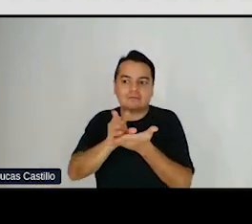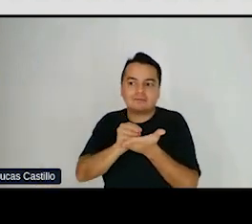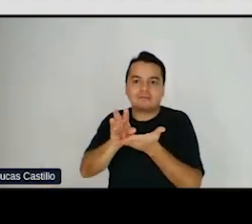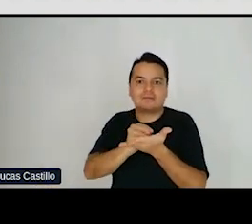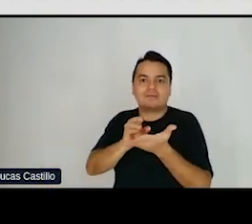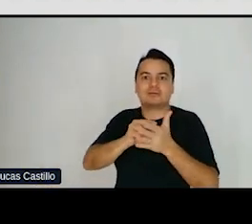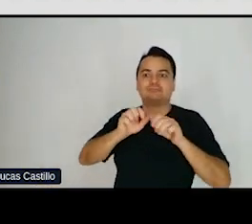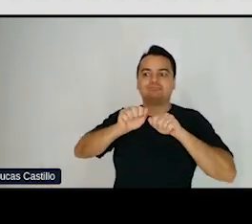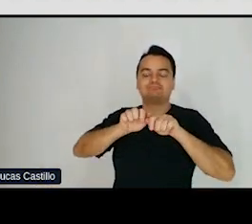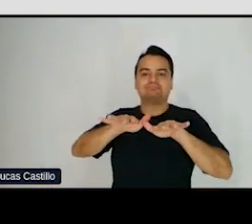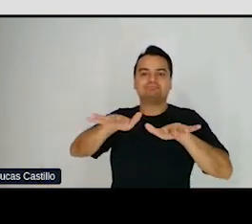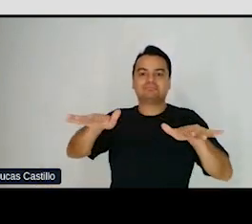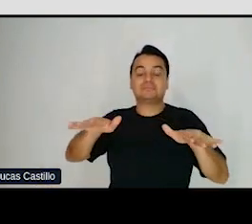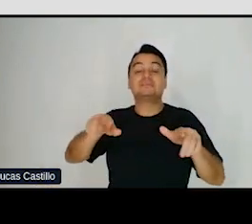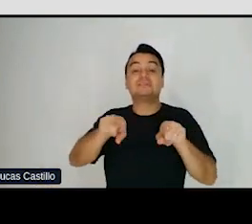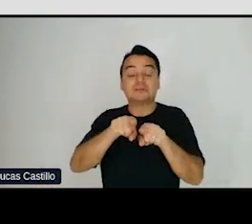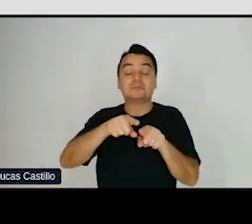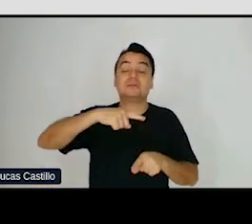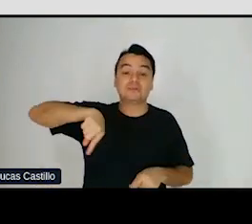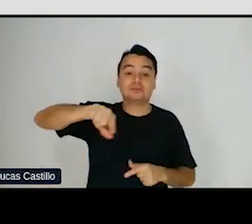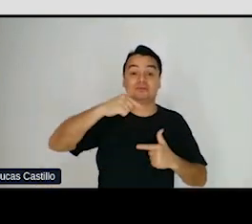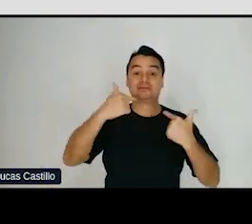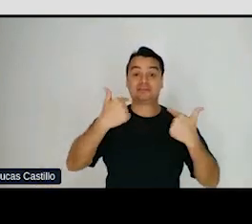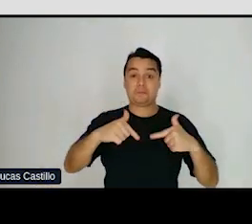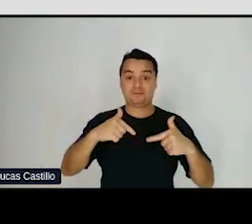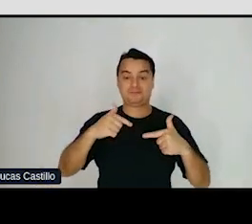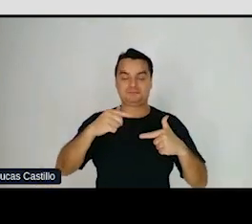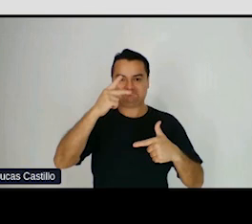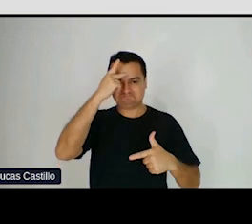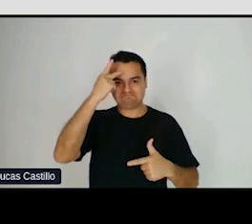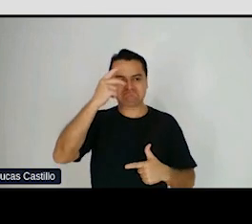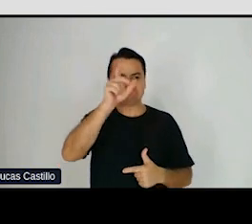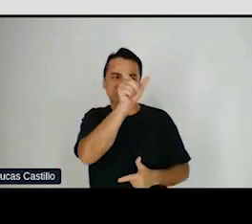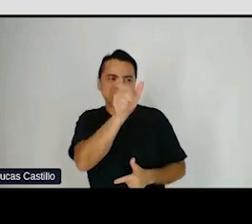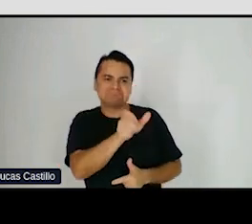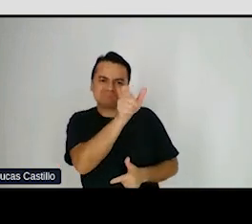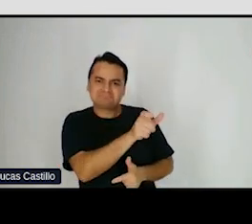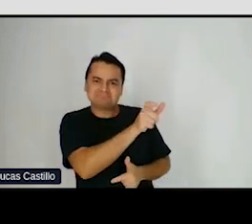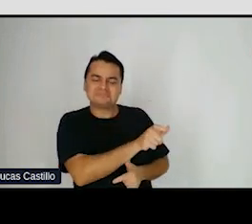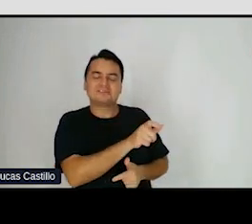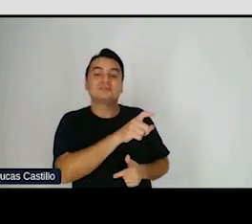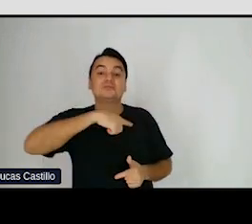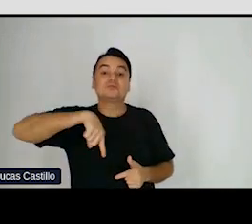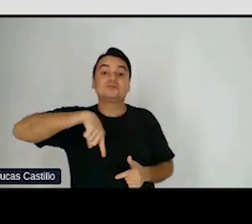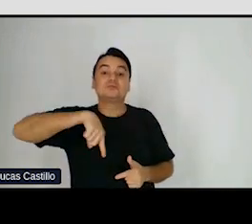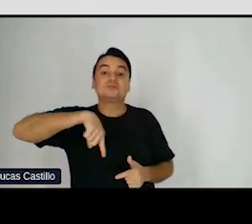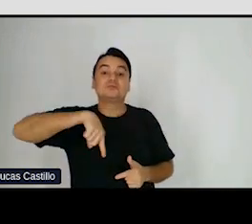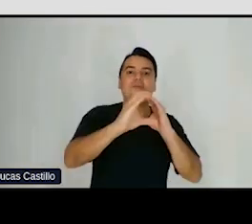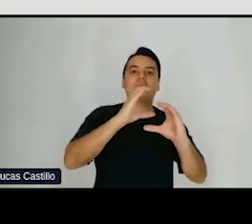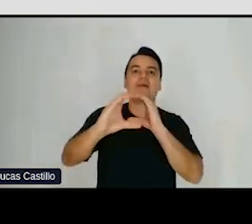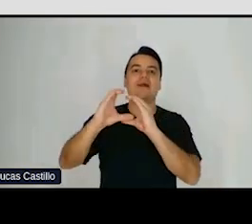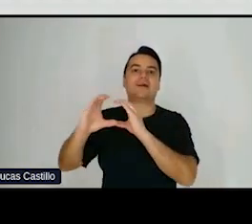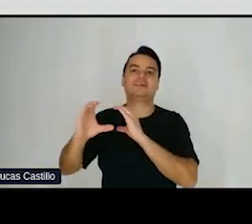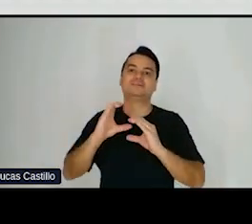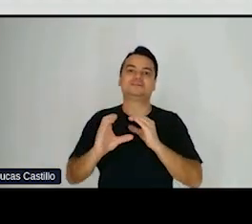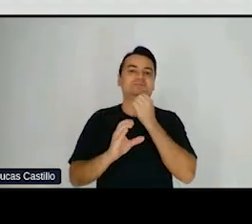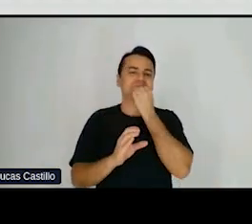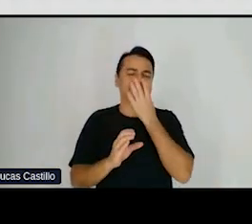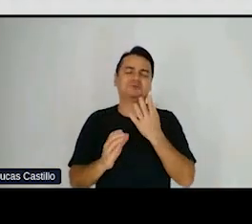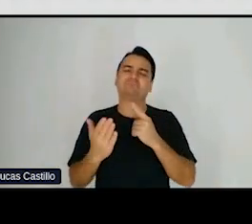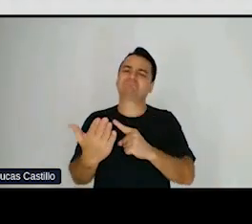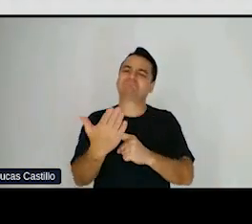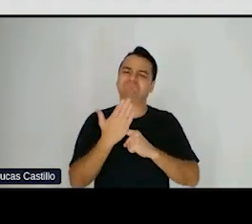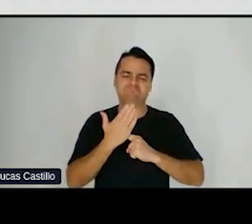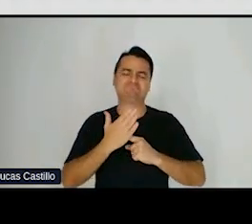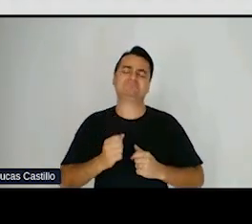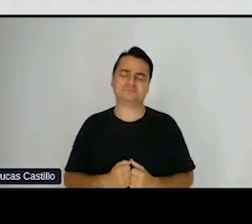né, trabalhando no dia a dia. Então, veja, o cuidado que a gente tem na comunicação da Lambda é algo que passou a ser inerente